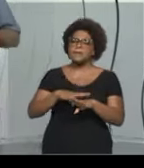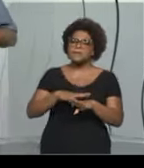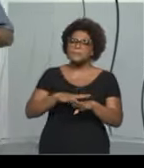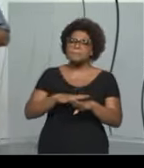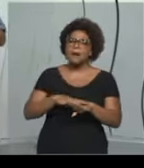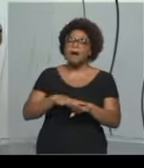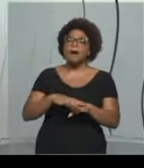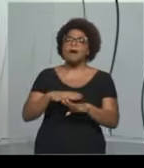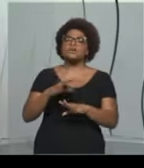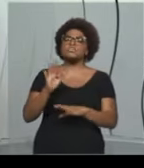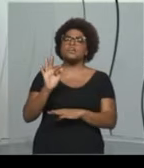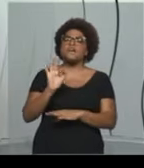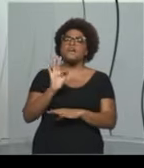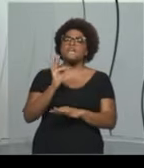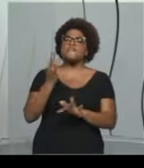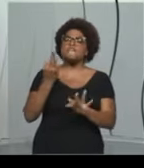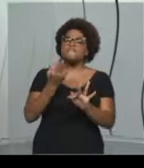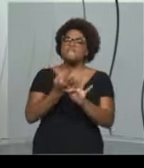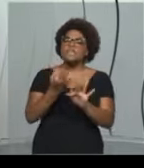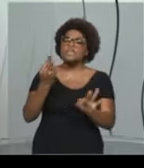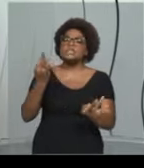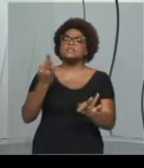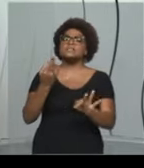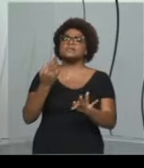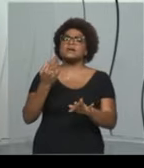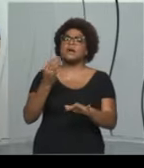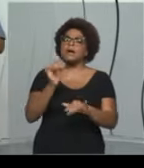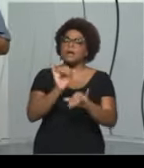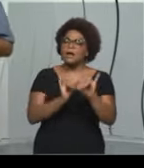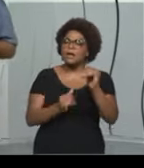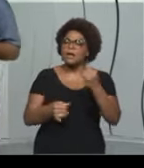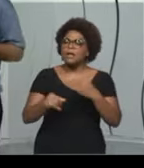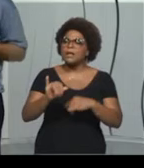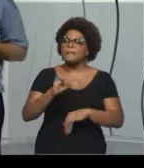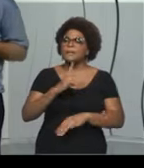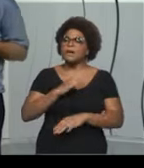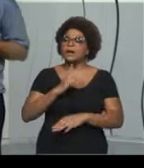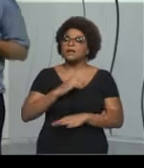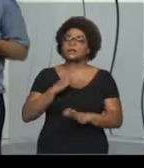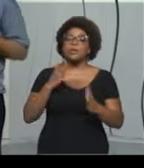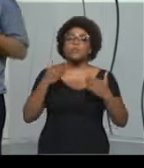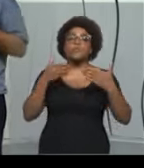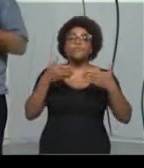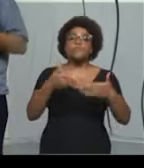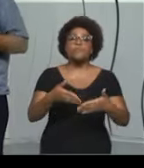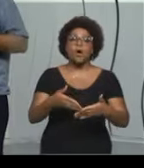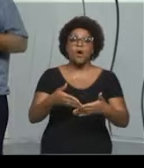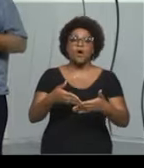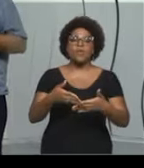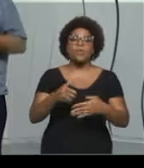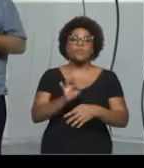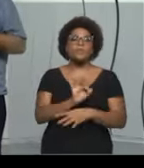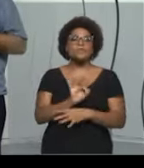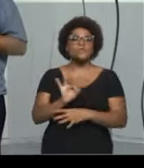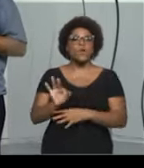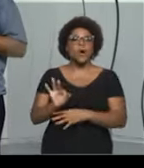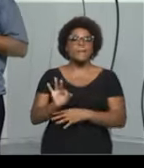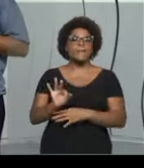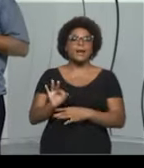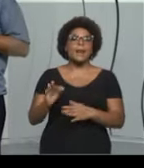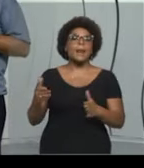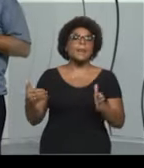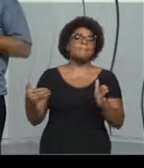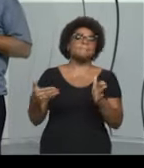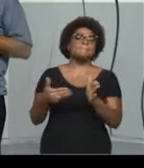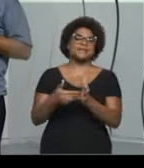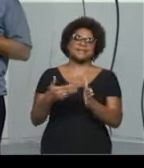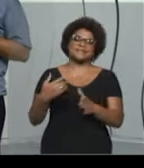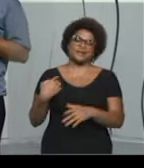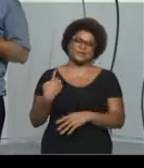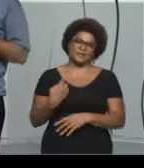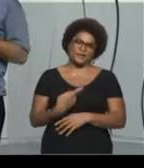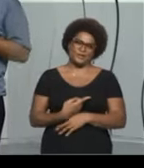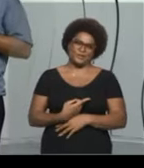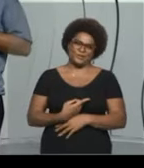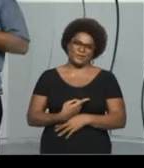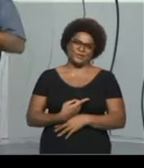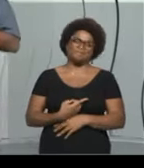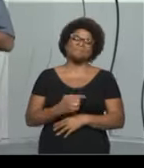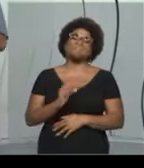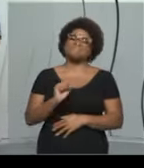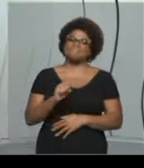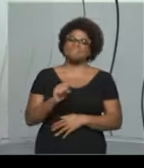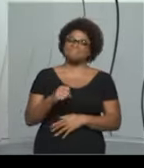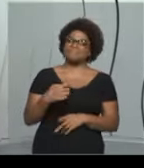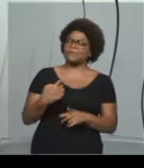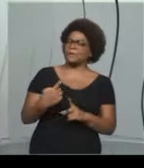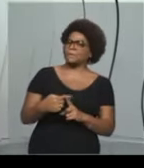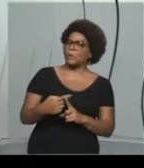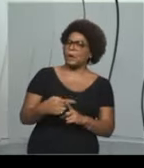muito focado em fórmulas, a gente fica muito limitado, por dois motivos. Primeiro motivo, se a questão escapa